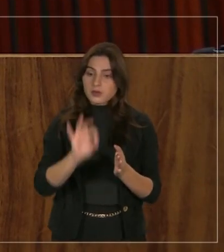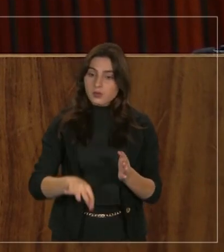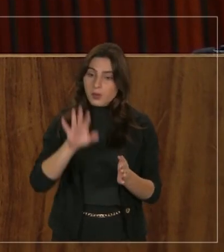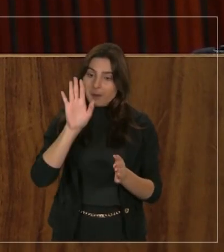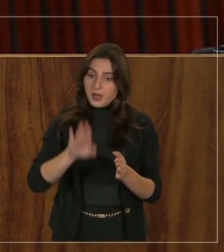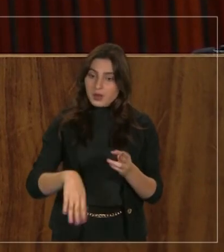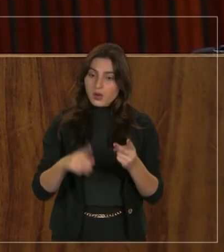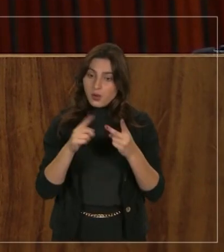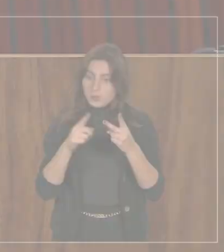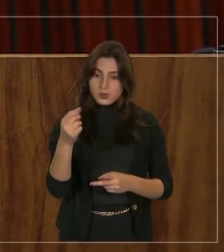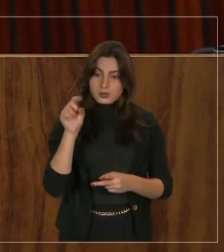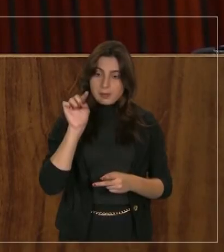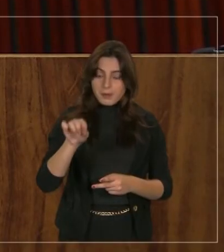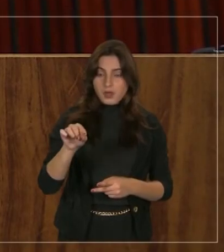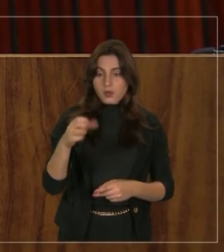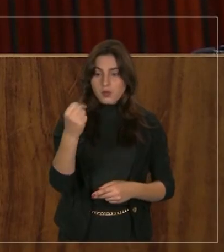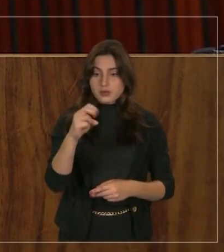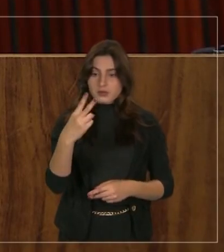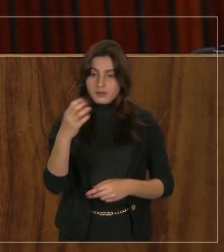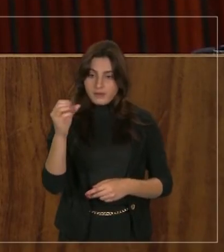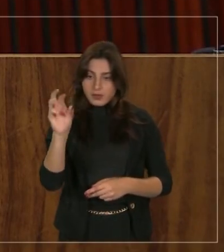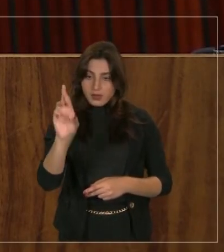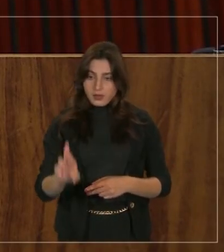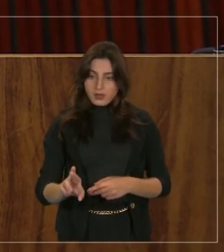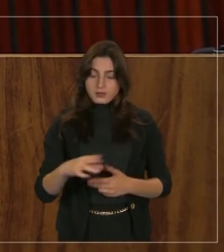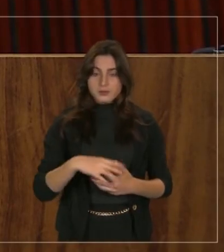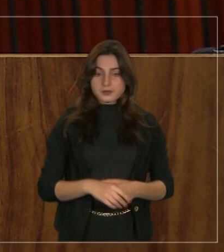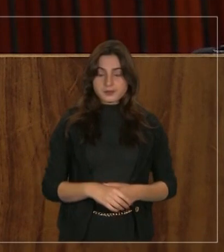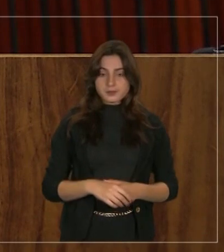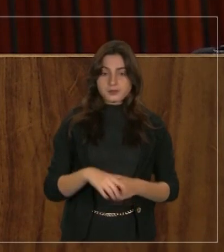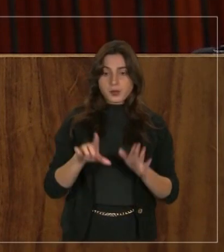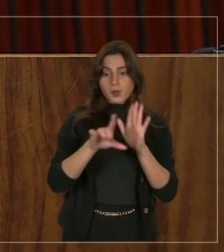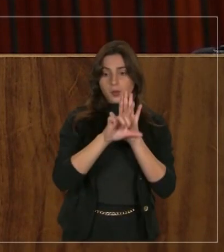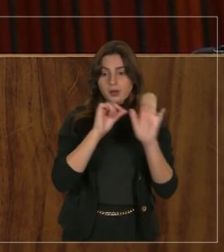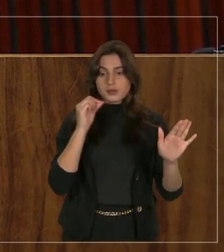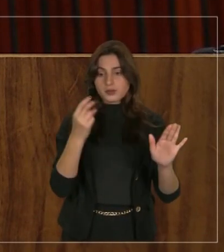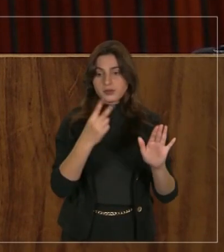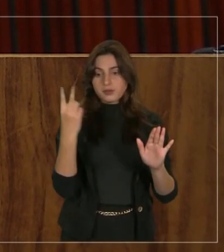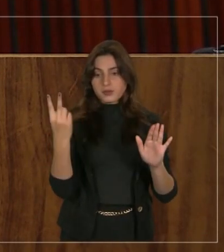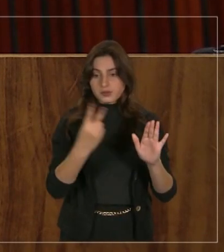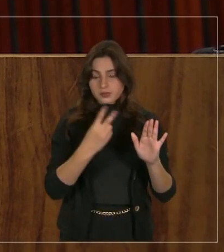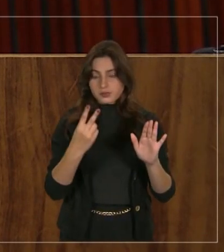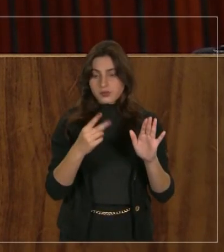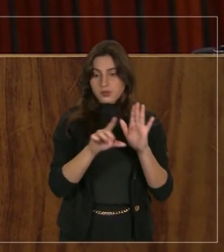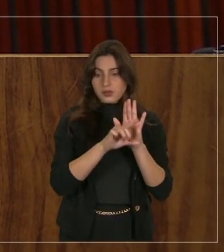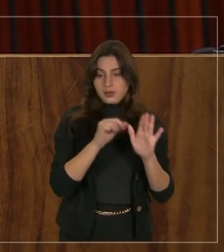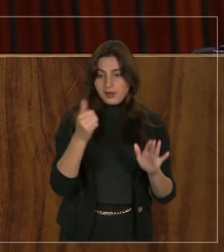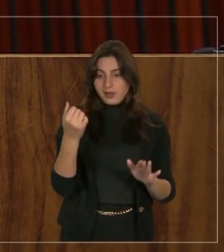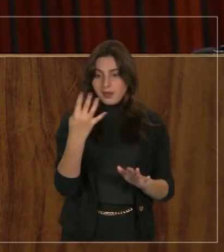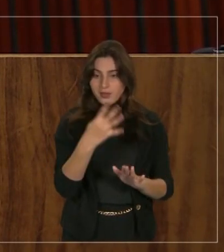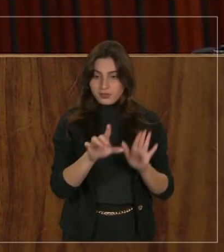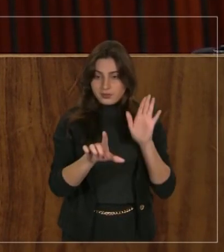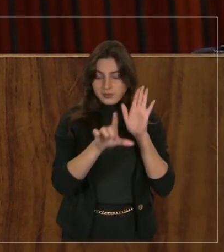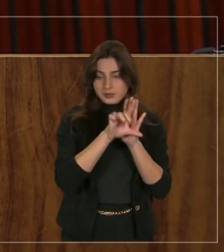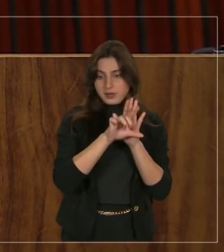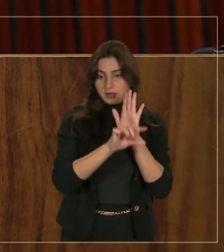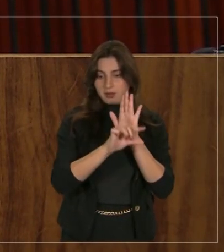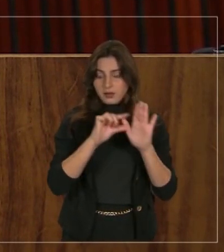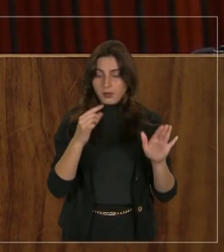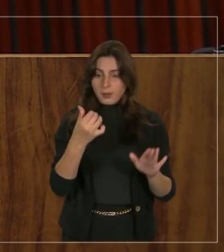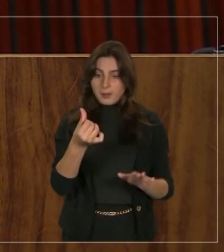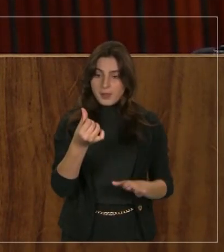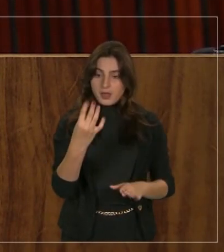o segundo investigado Além disso no temos do artigo 22 14 da lei complementar